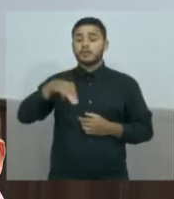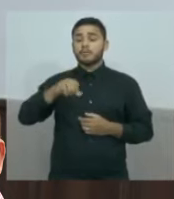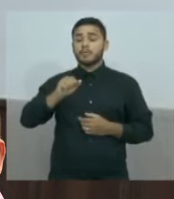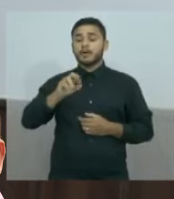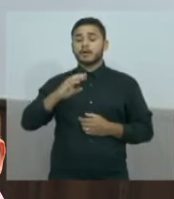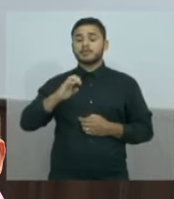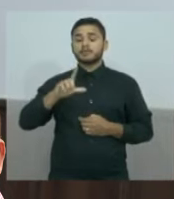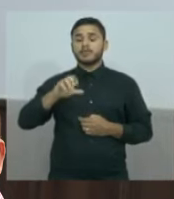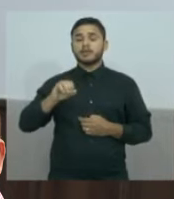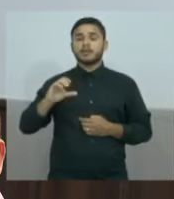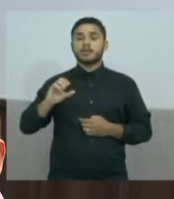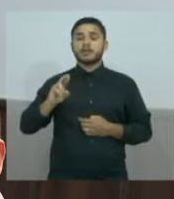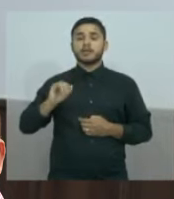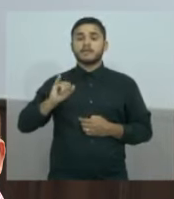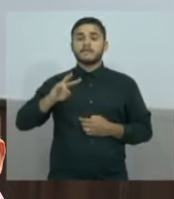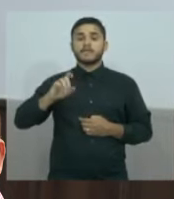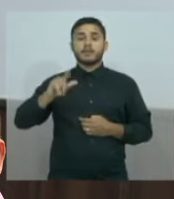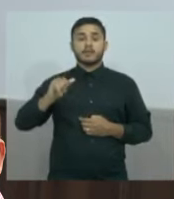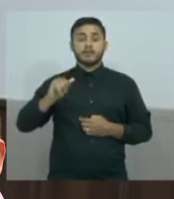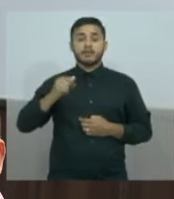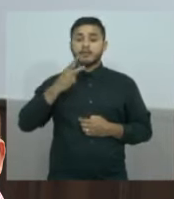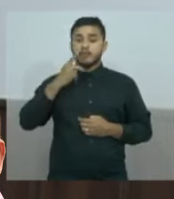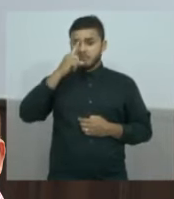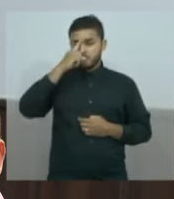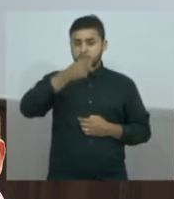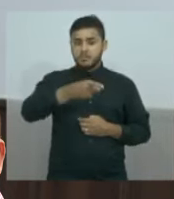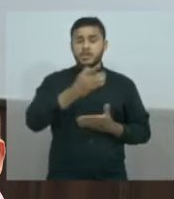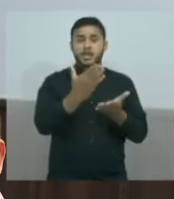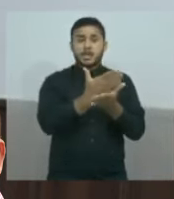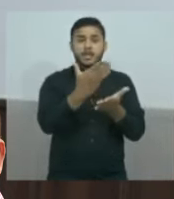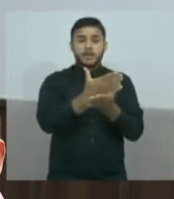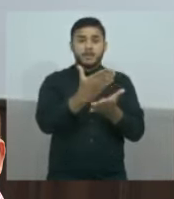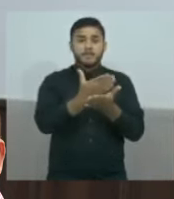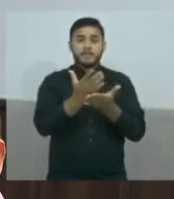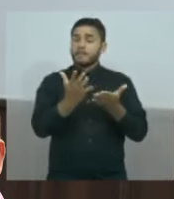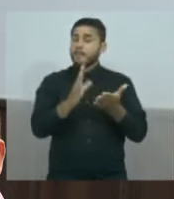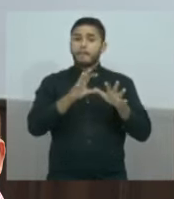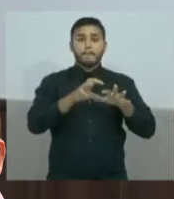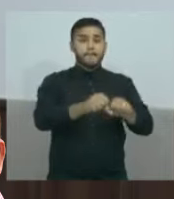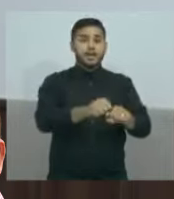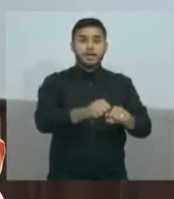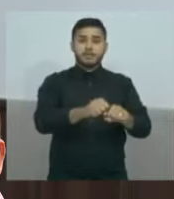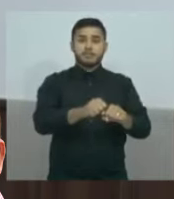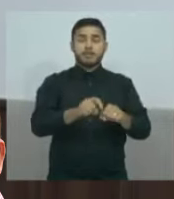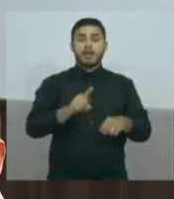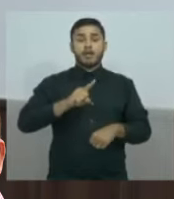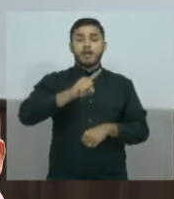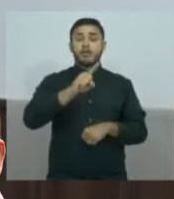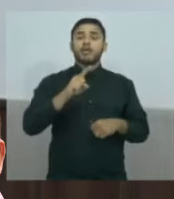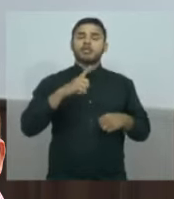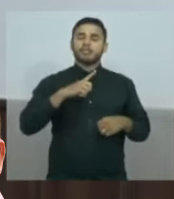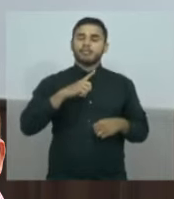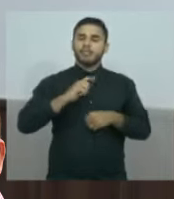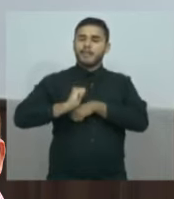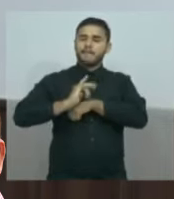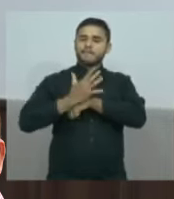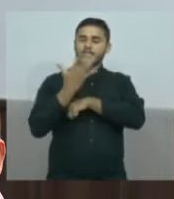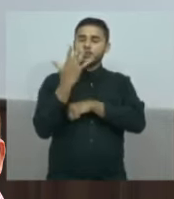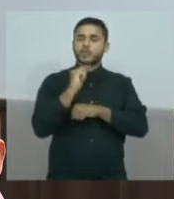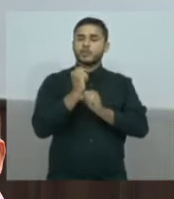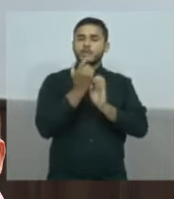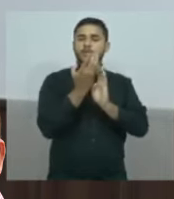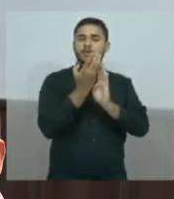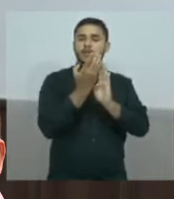O romance gráfico Vingadores, A Cruzada das Crianças, nesse era o